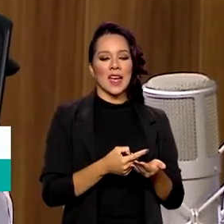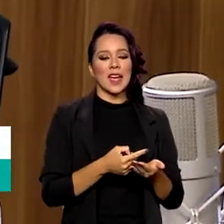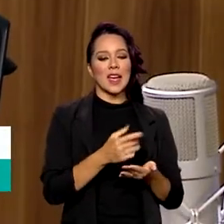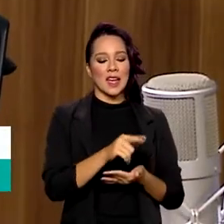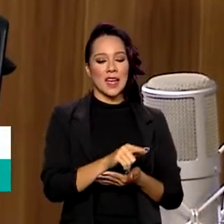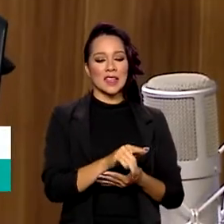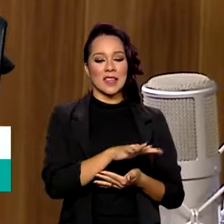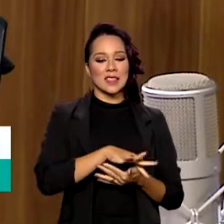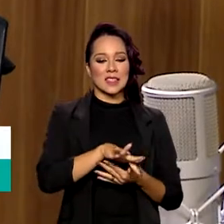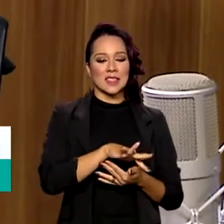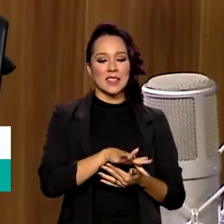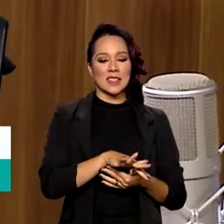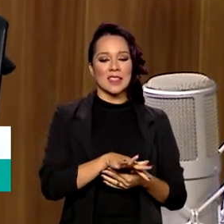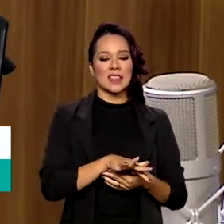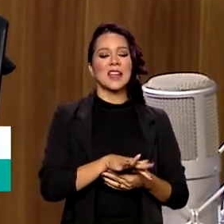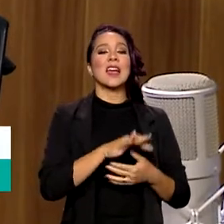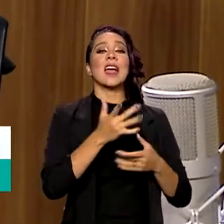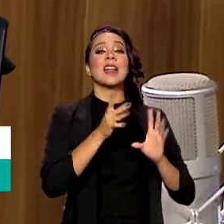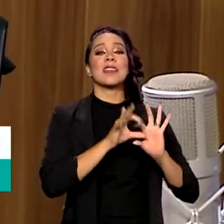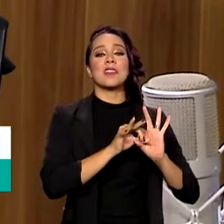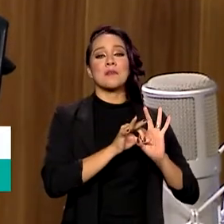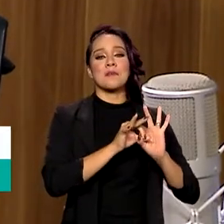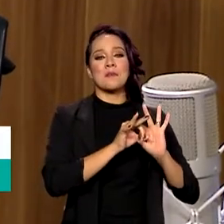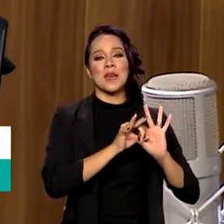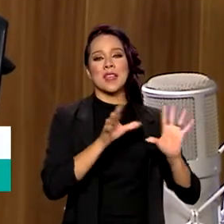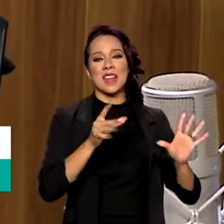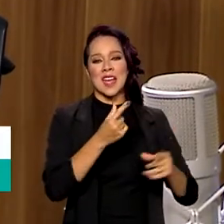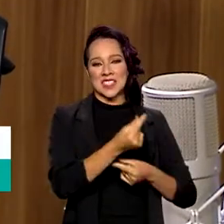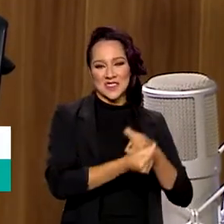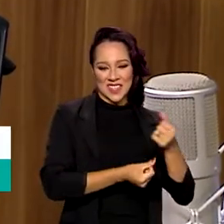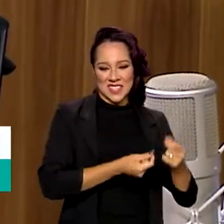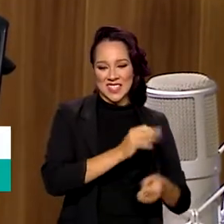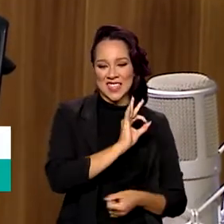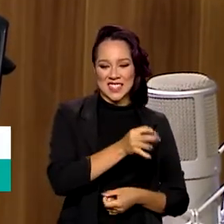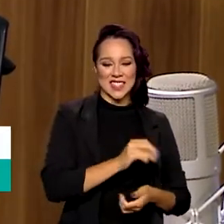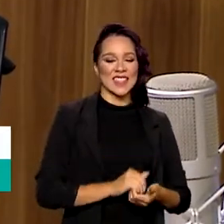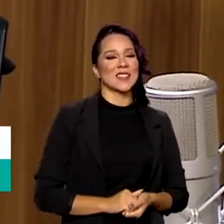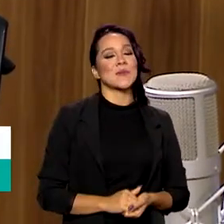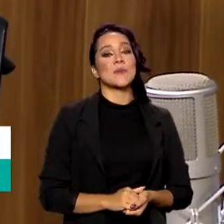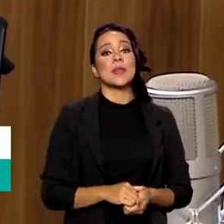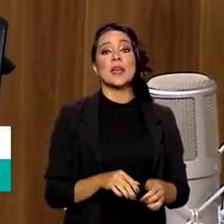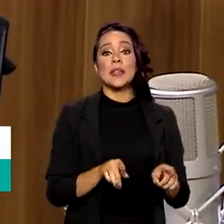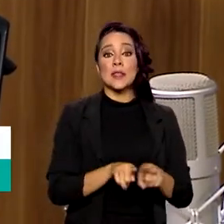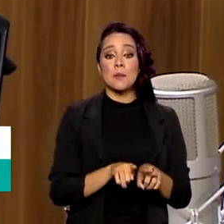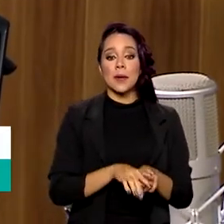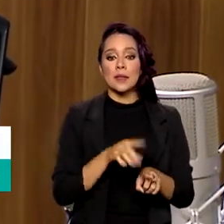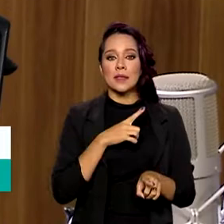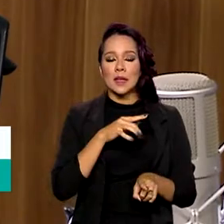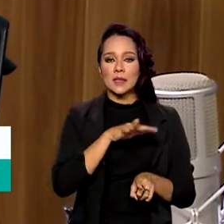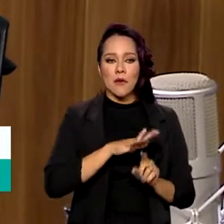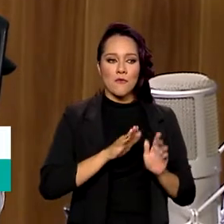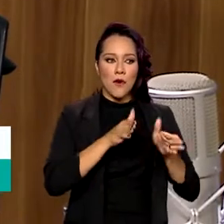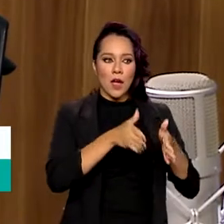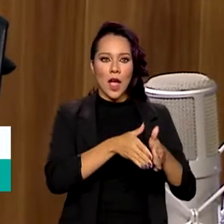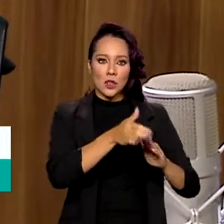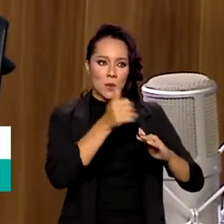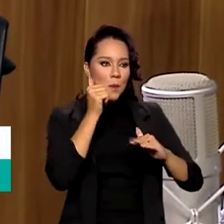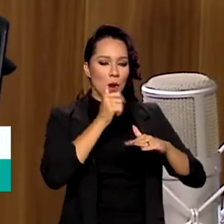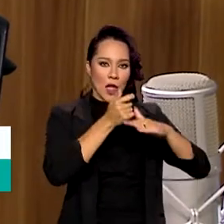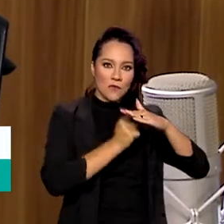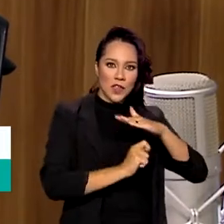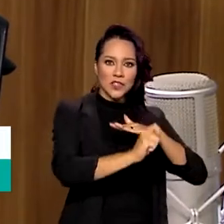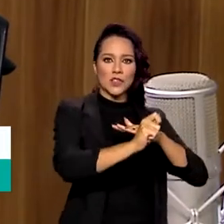exato É Tão fina isso são financeira tem também é essa parte voltada para as